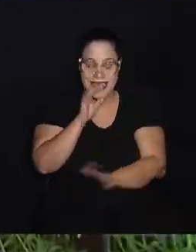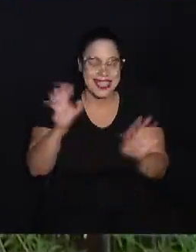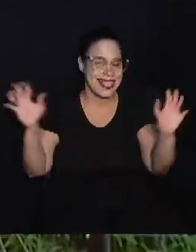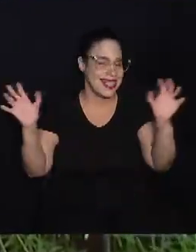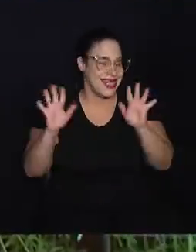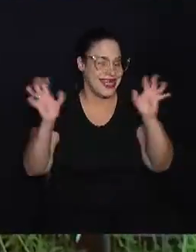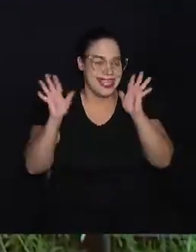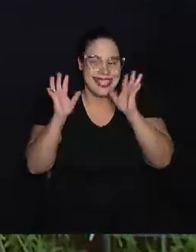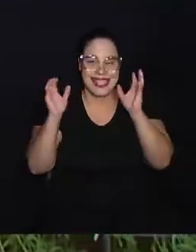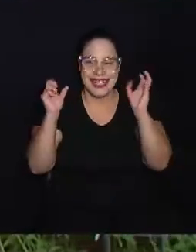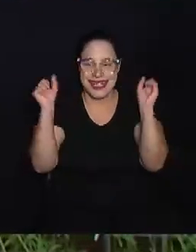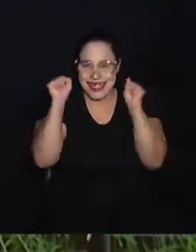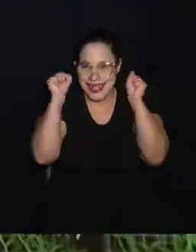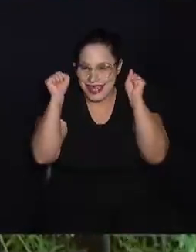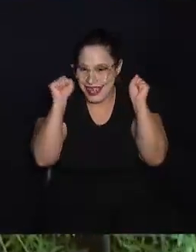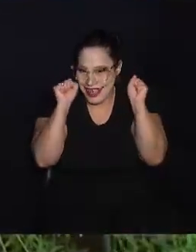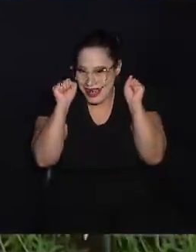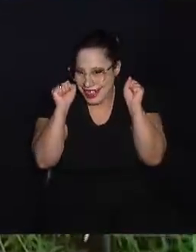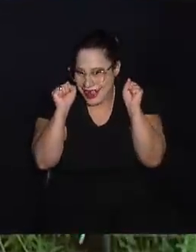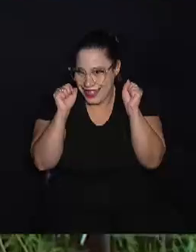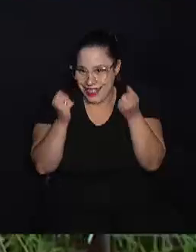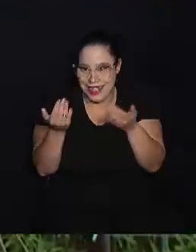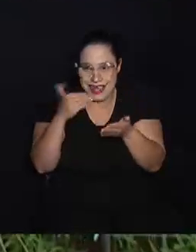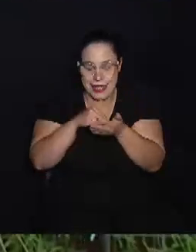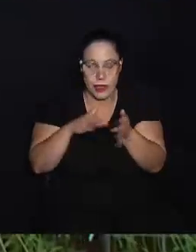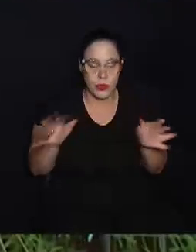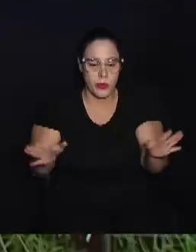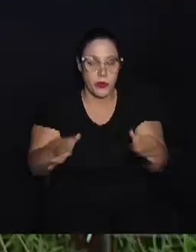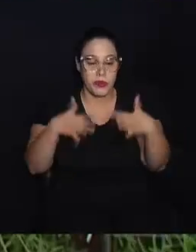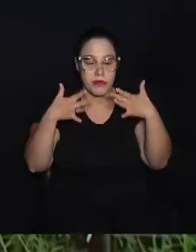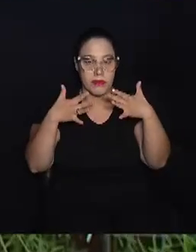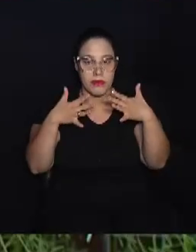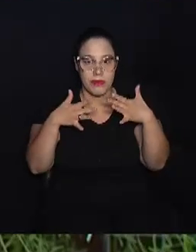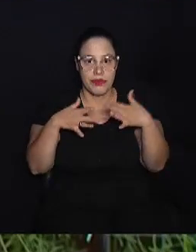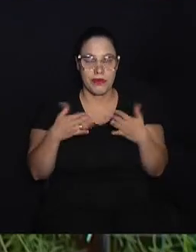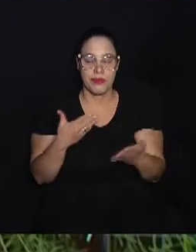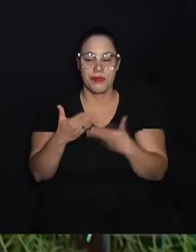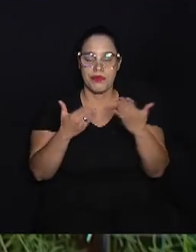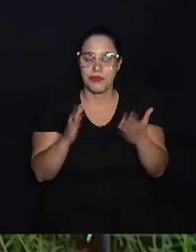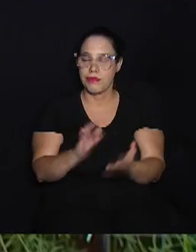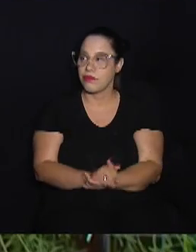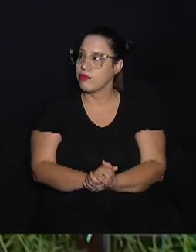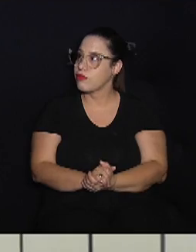animados e felizes para que todo mundo venha prestigiar a nossa escola em ação.